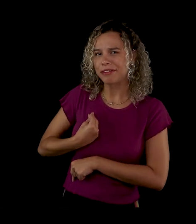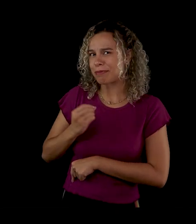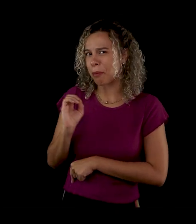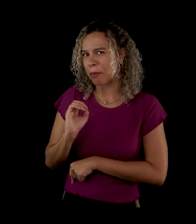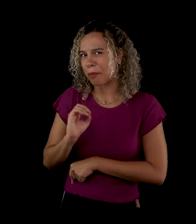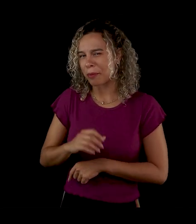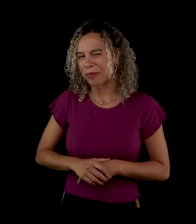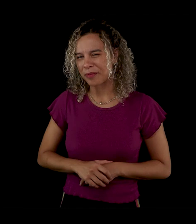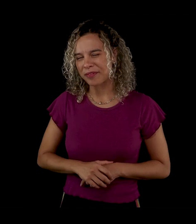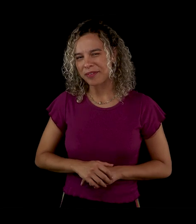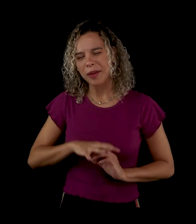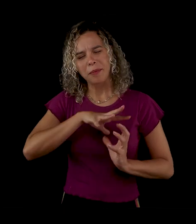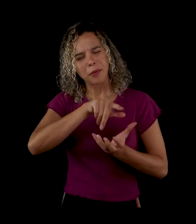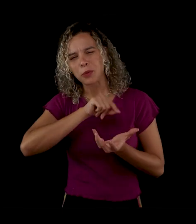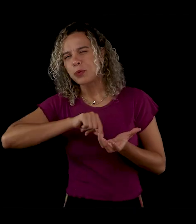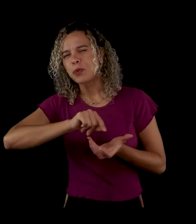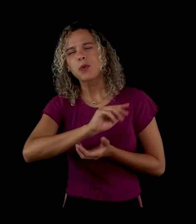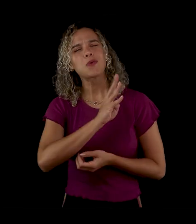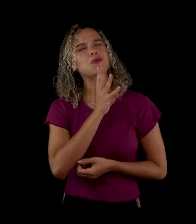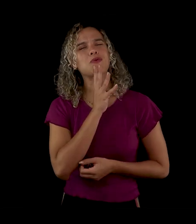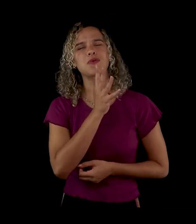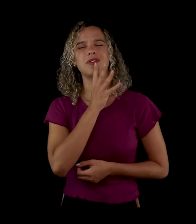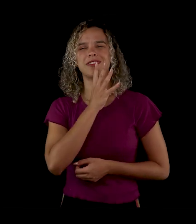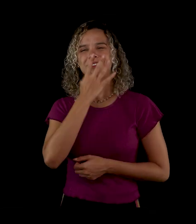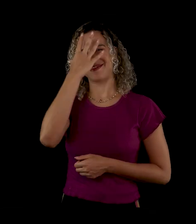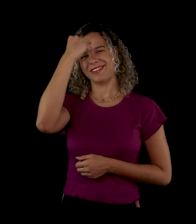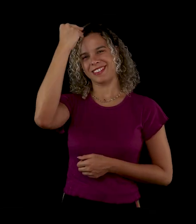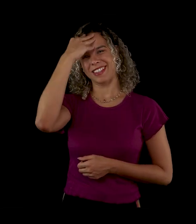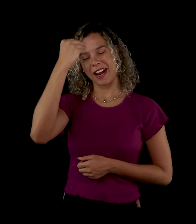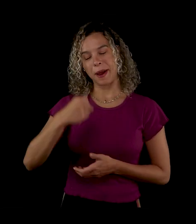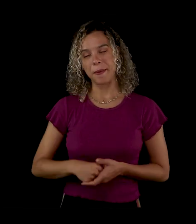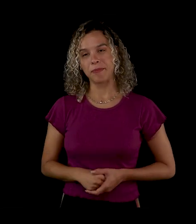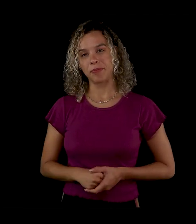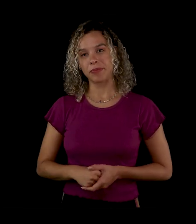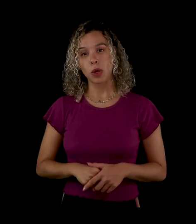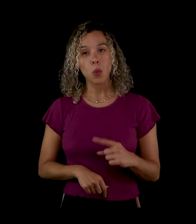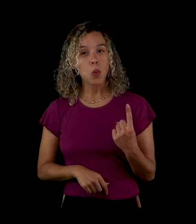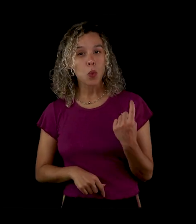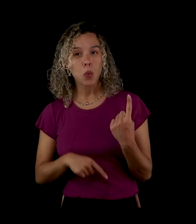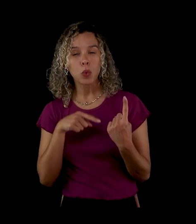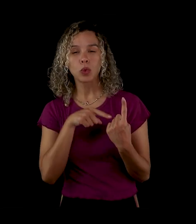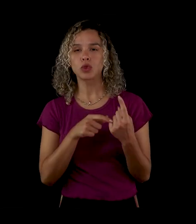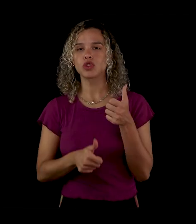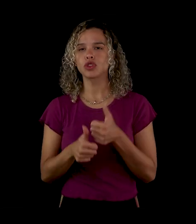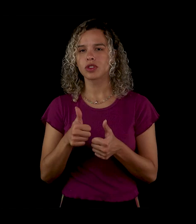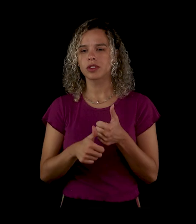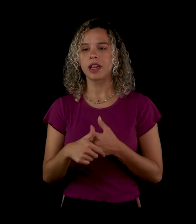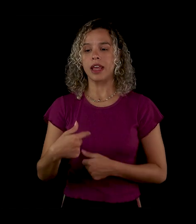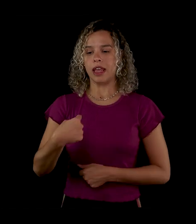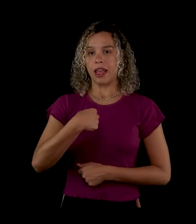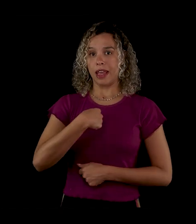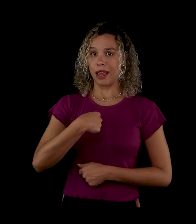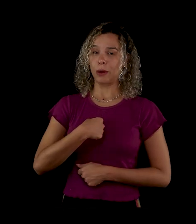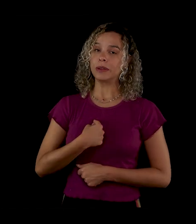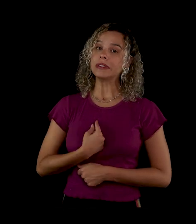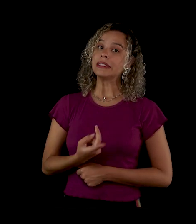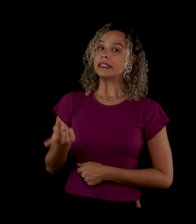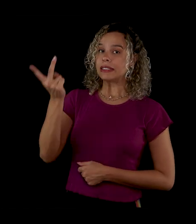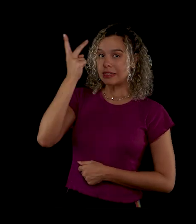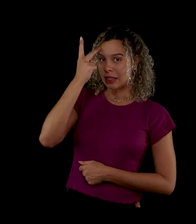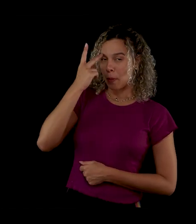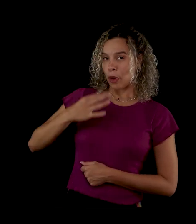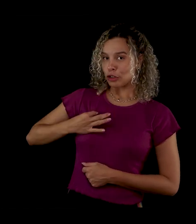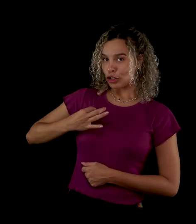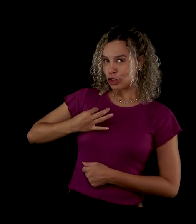habitante nenhum na Lua. Pelé foi o único jogador por quem eu, como